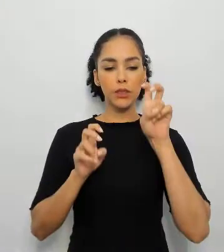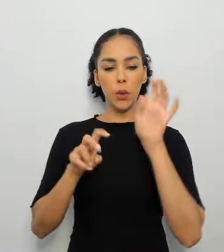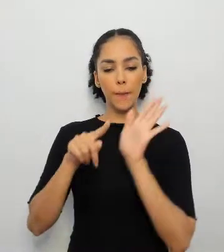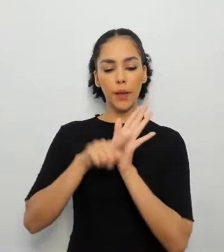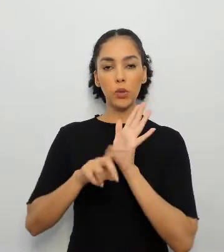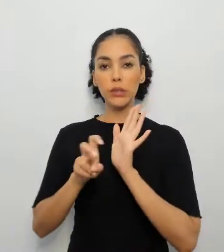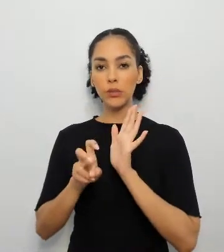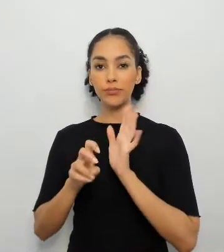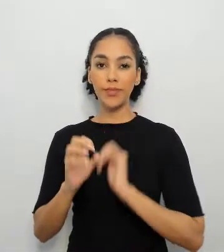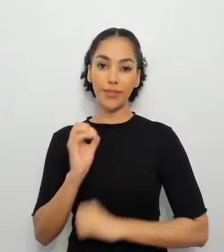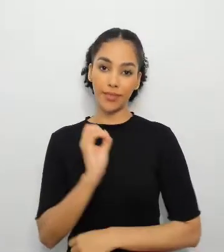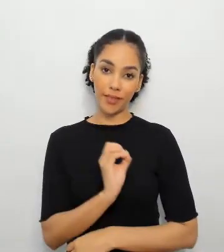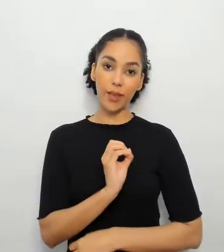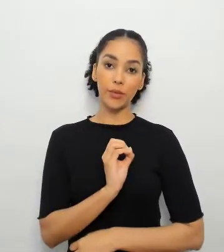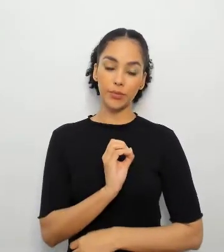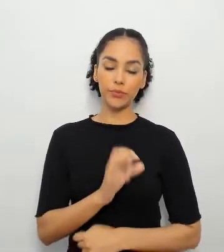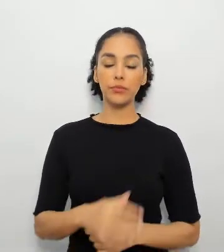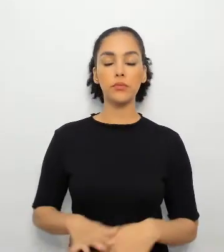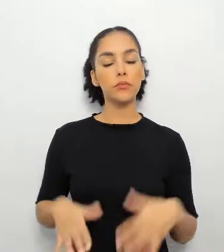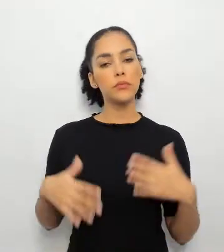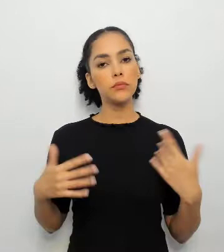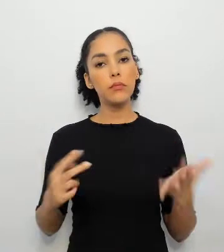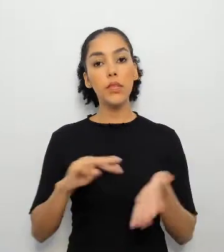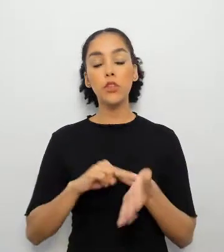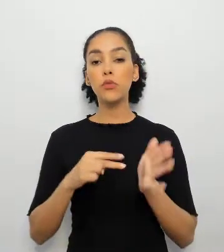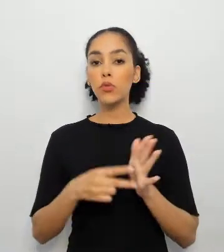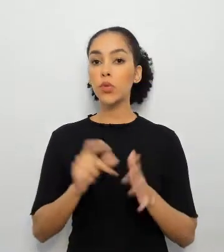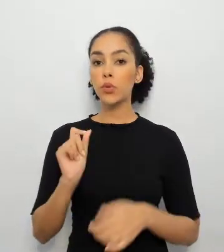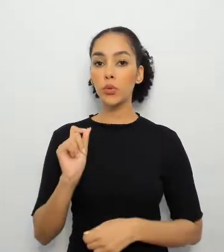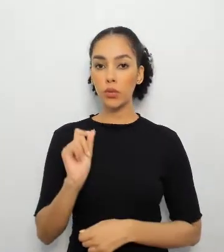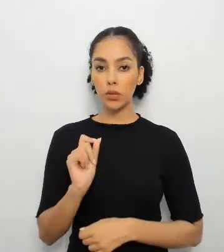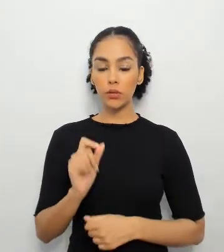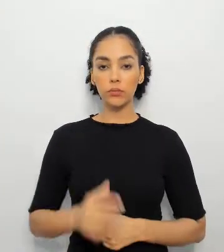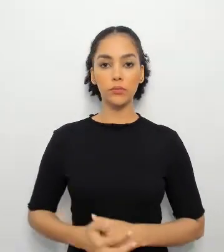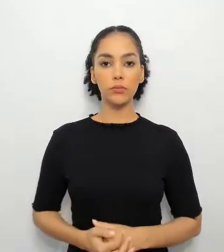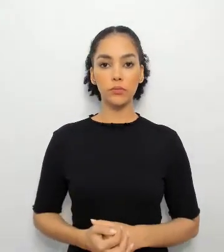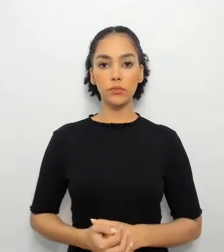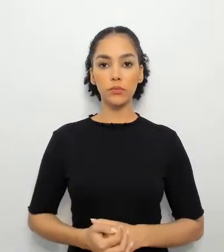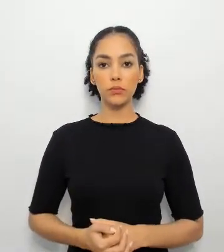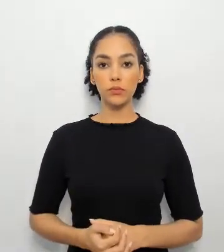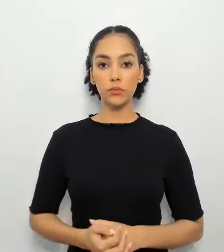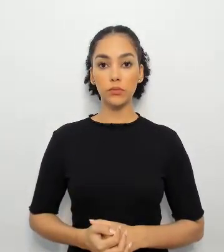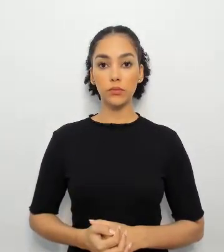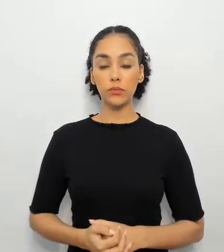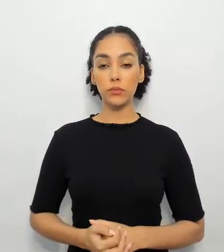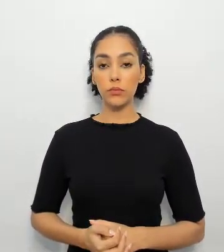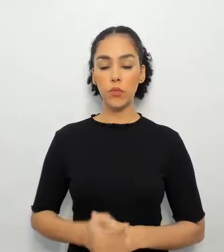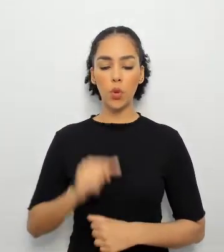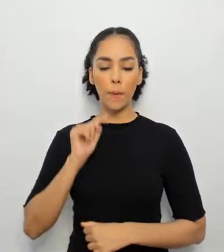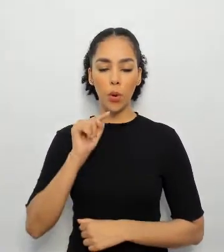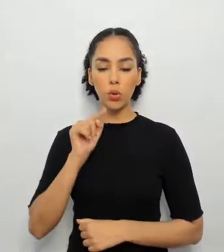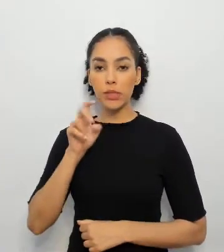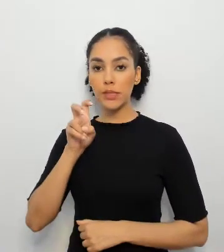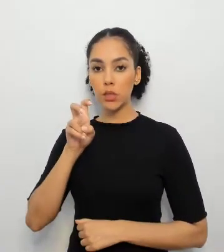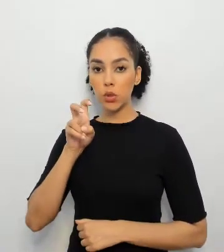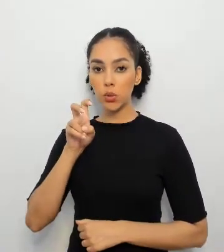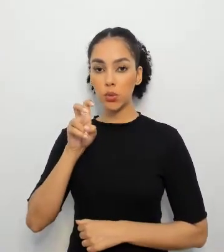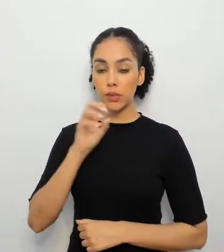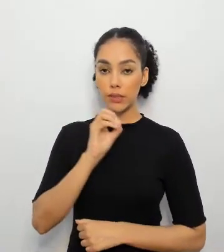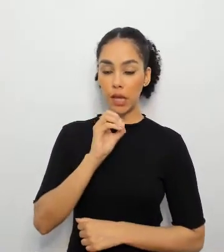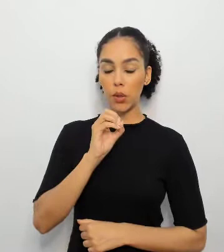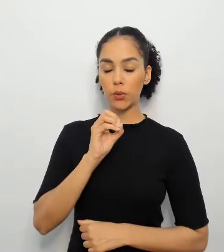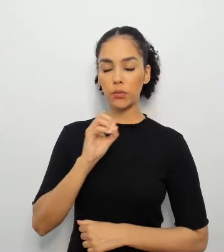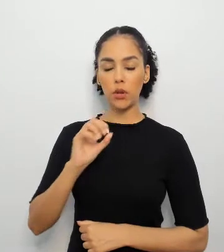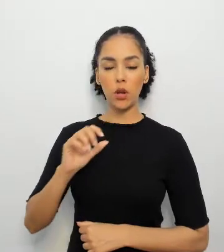menos 5 dá zero. Então, isso significa que no ponto 5, 0, vou chamar esse ponto aqui de P, tá bom?